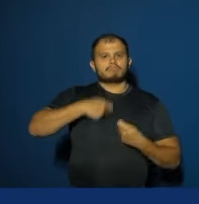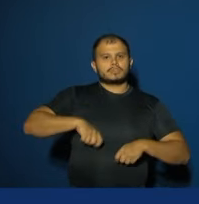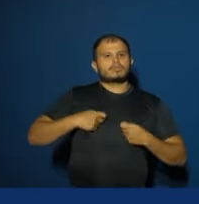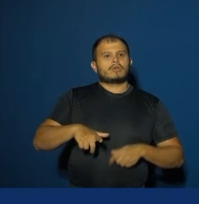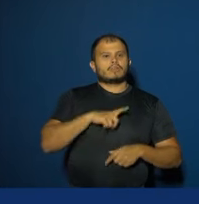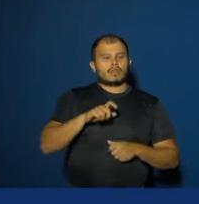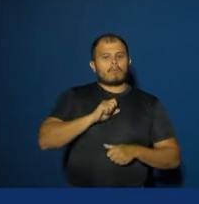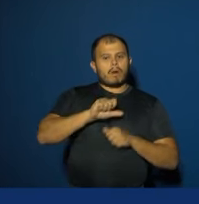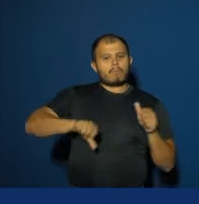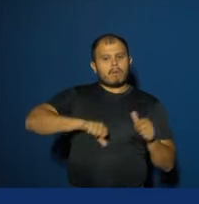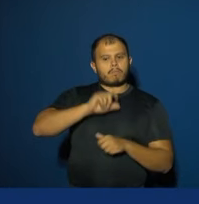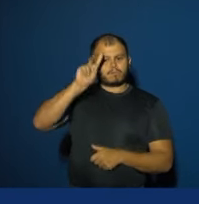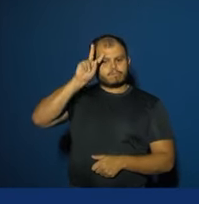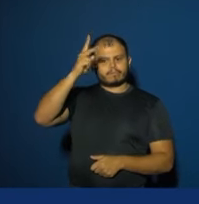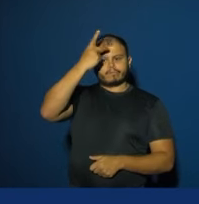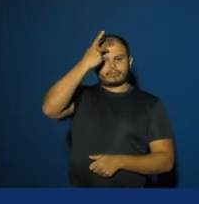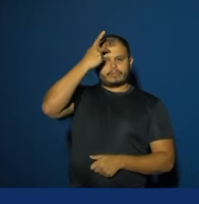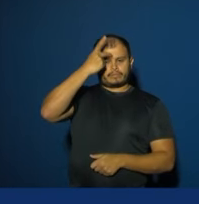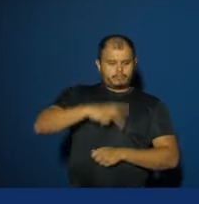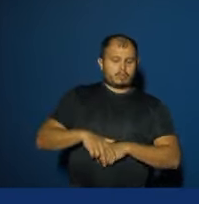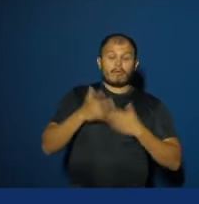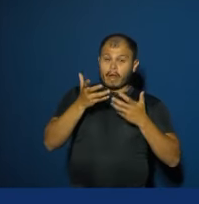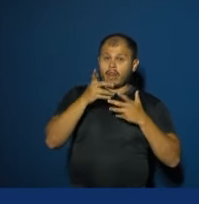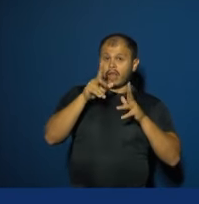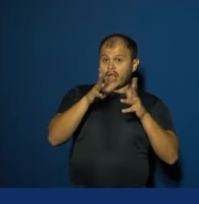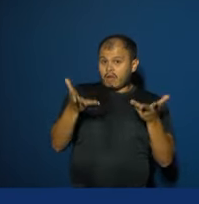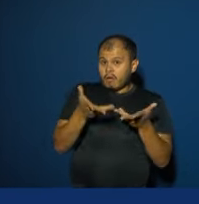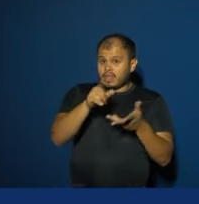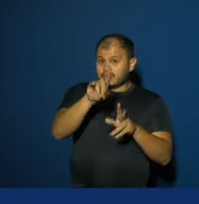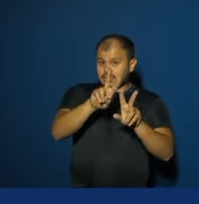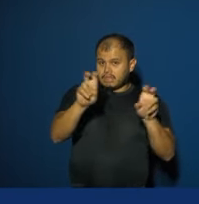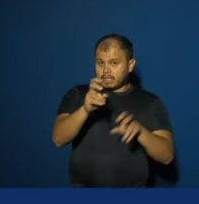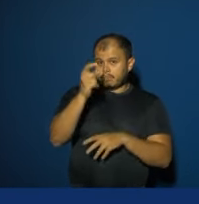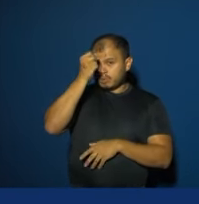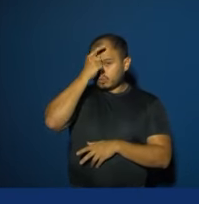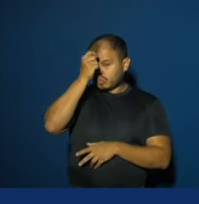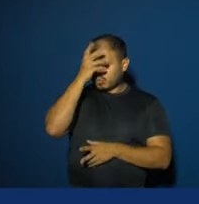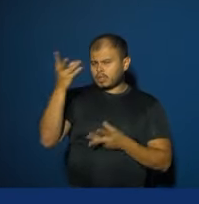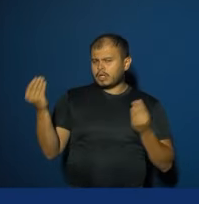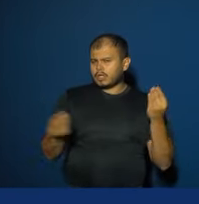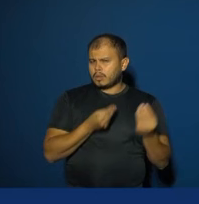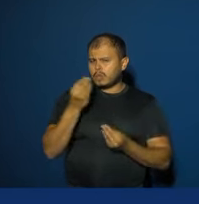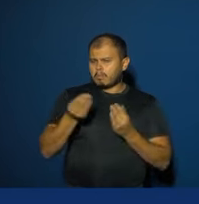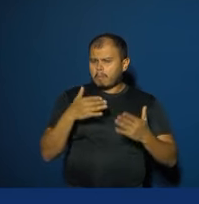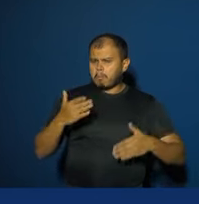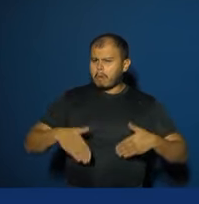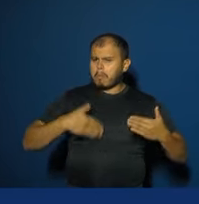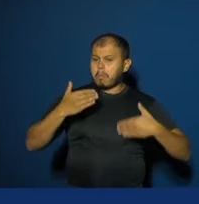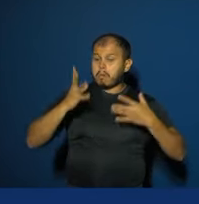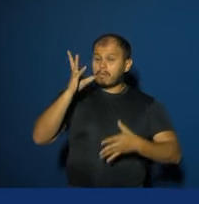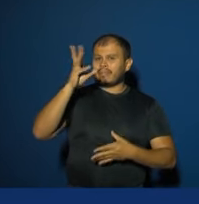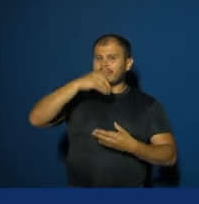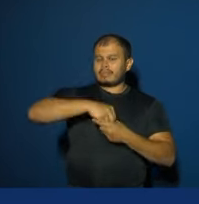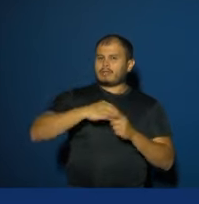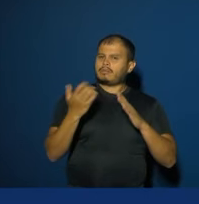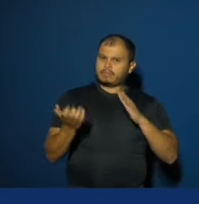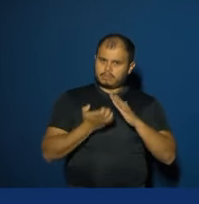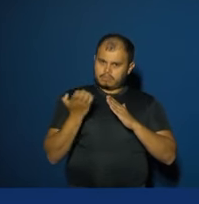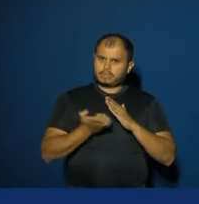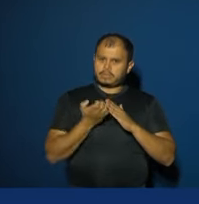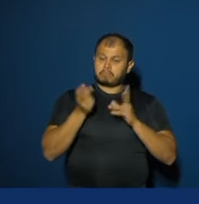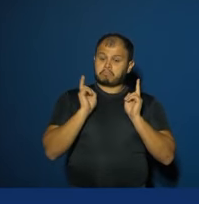algumas transformações eu queria passar para esse tópico da Cultura né das empresas como é que isso evoluiu né com a própria evolução